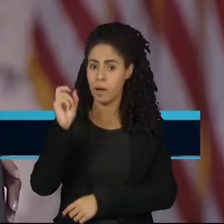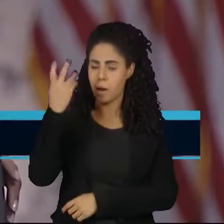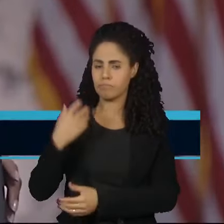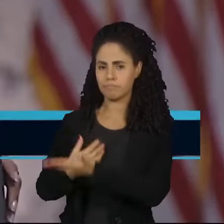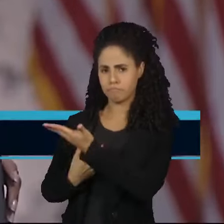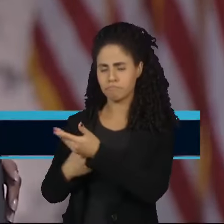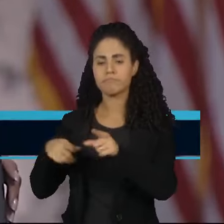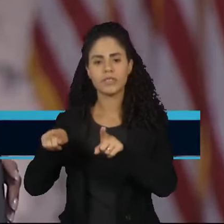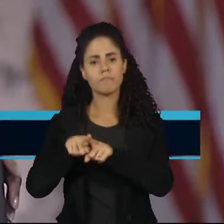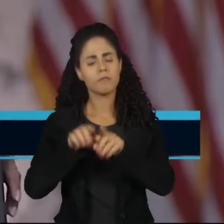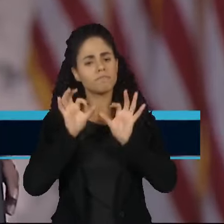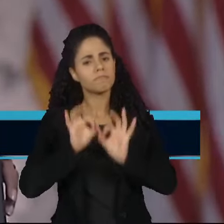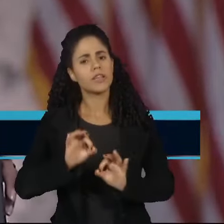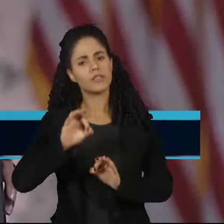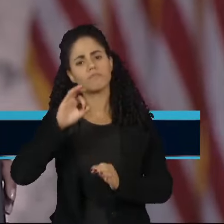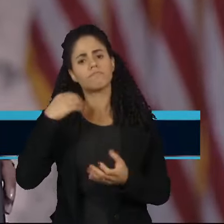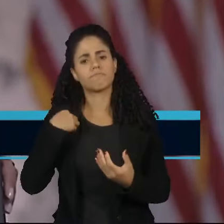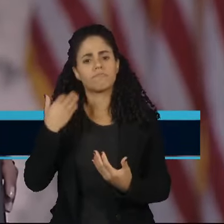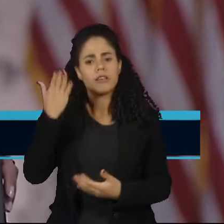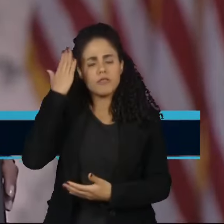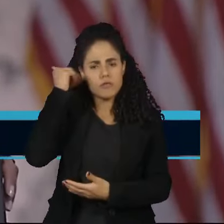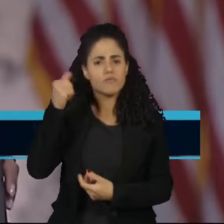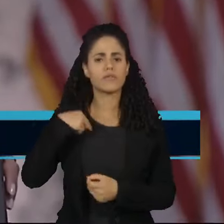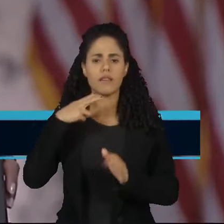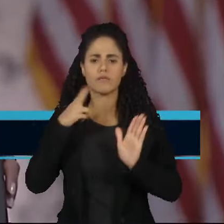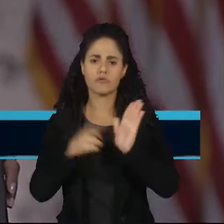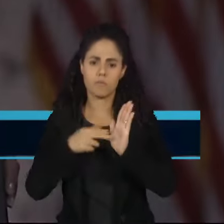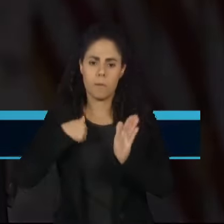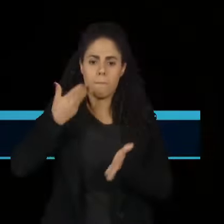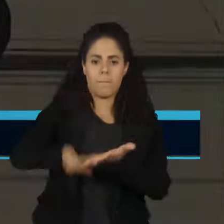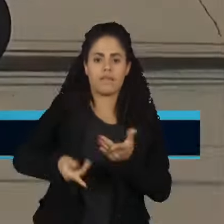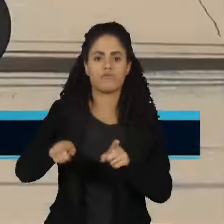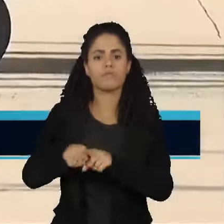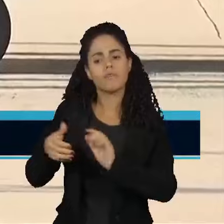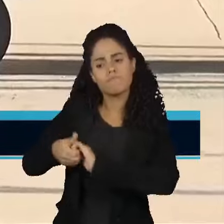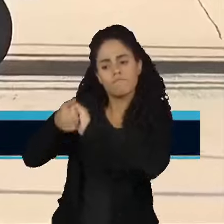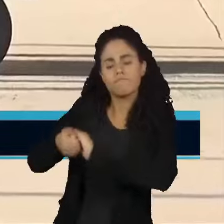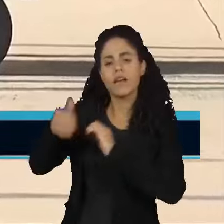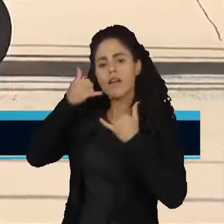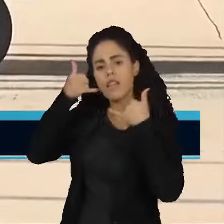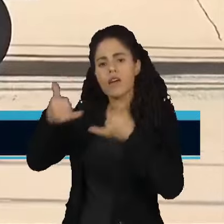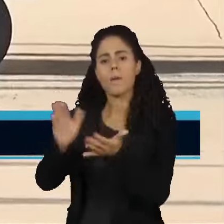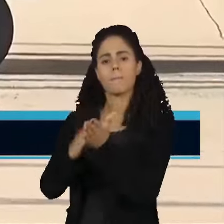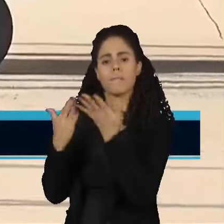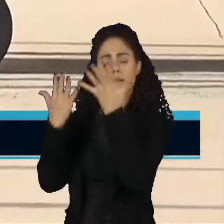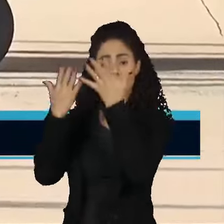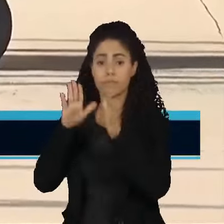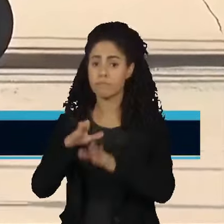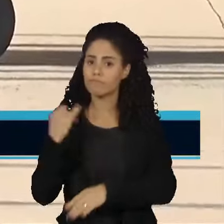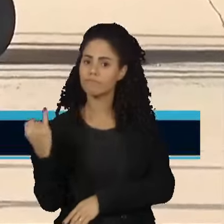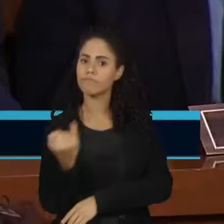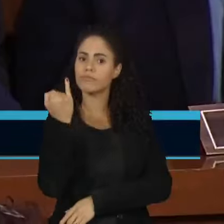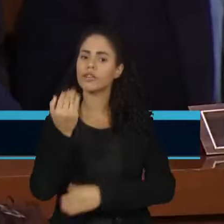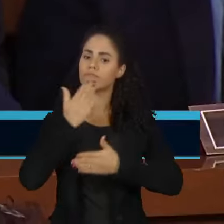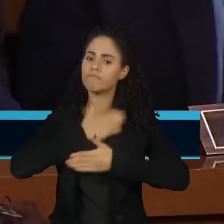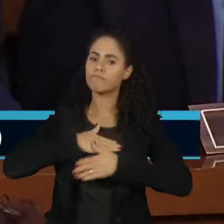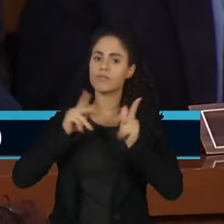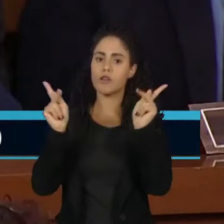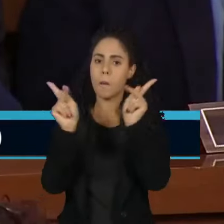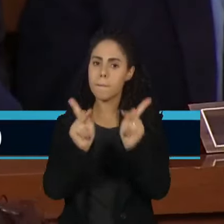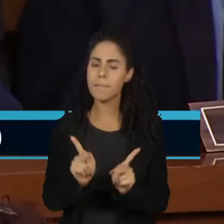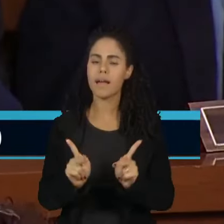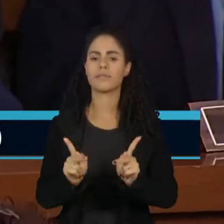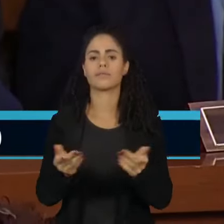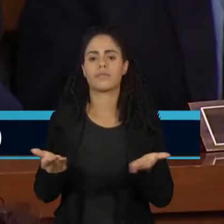Harris reconheceu o resultado e ligou para cumprimentar Trump. Ela defendeu a importância de uma transição pacífica de